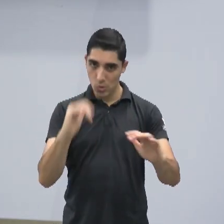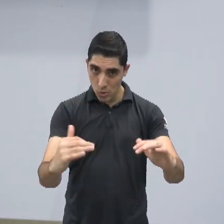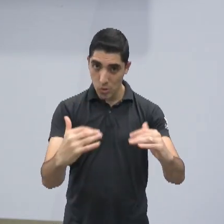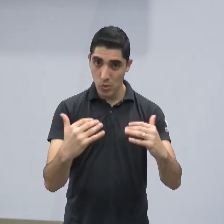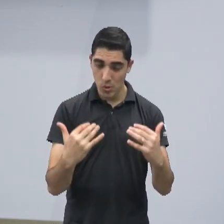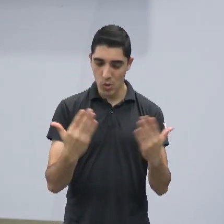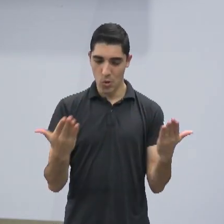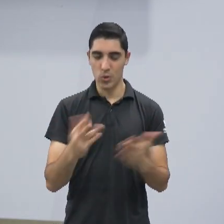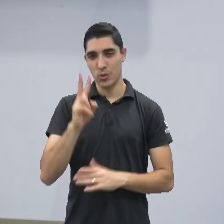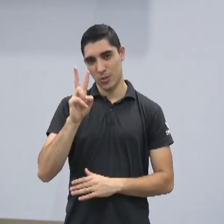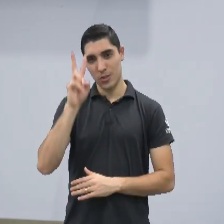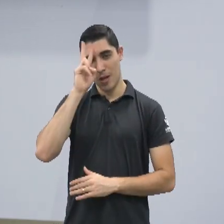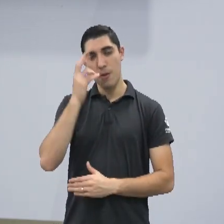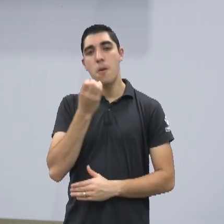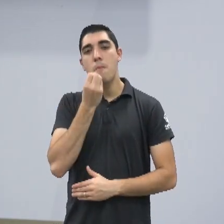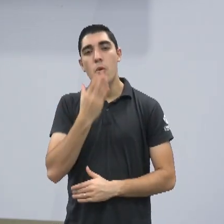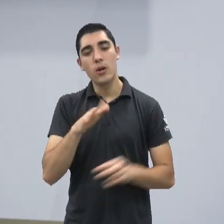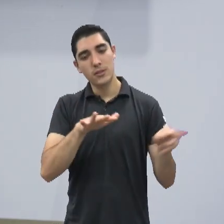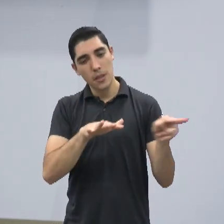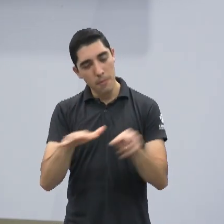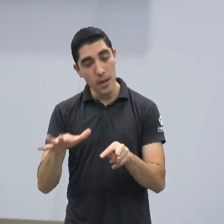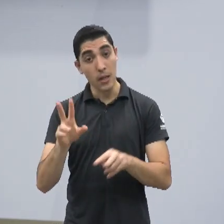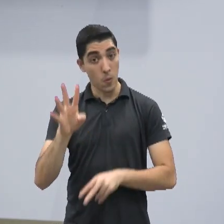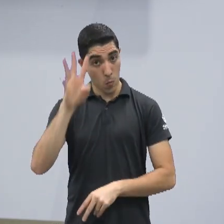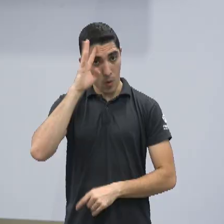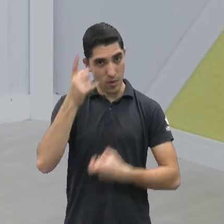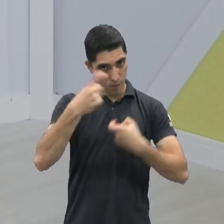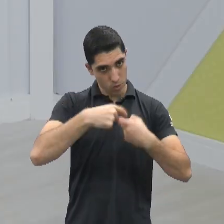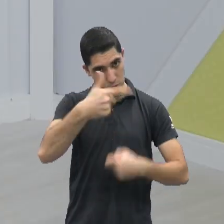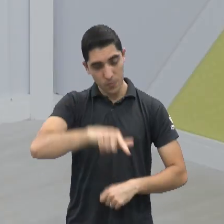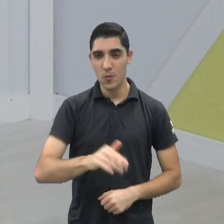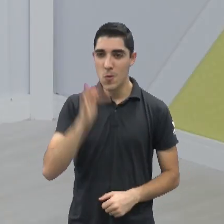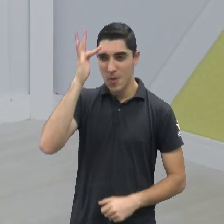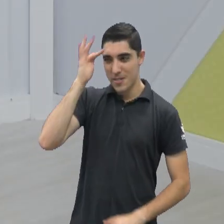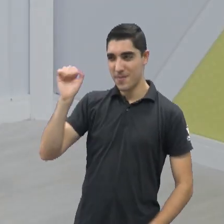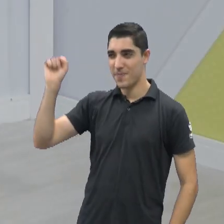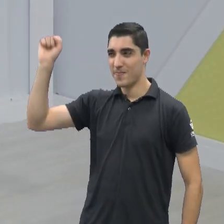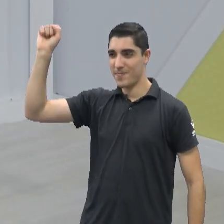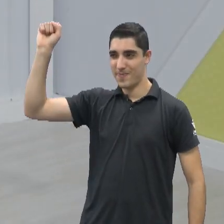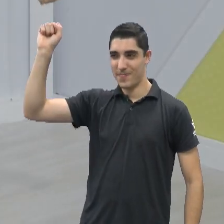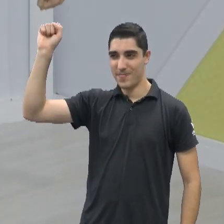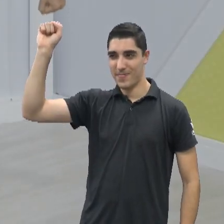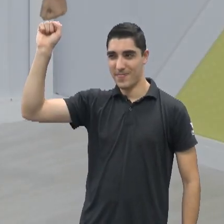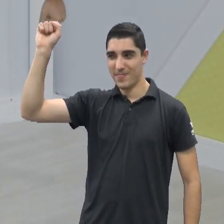nesta segunda-feira, uma ótima semana. Quarta-feira estamos de volta. Luizão,